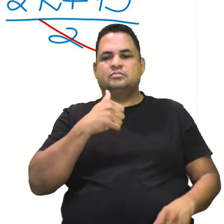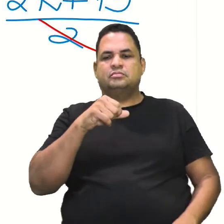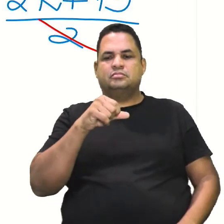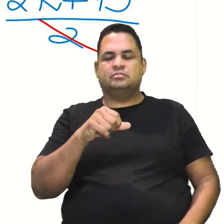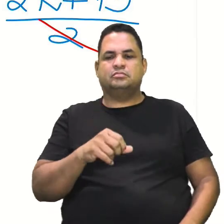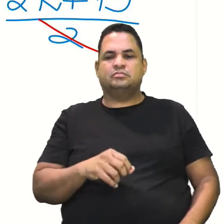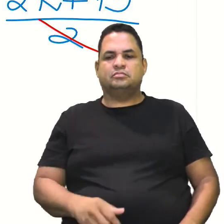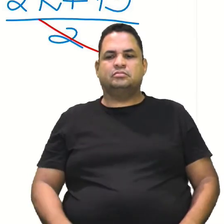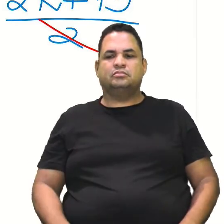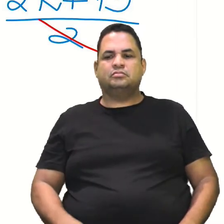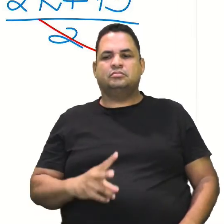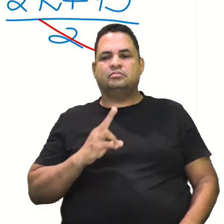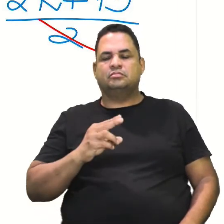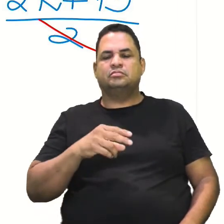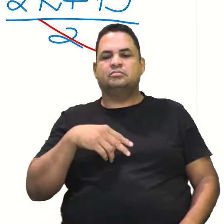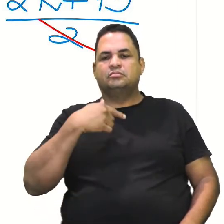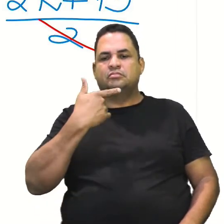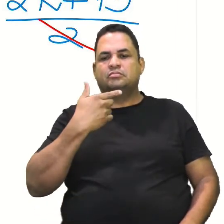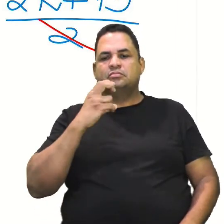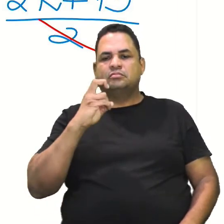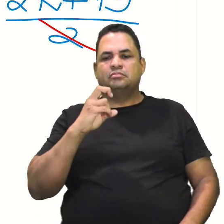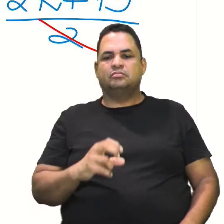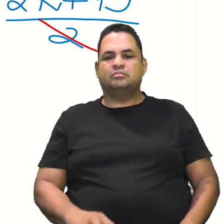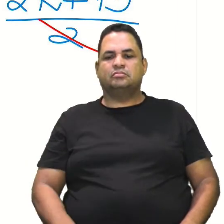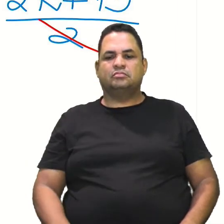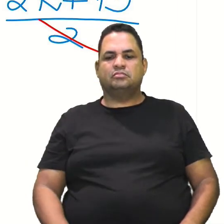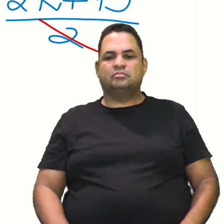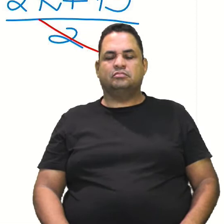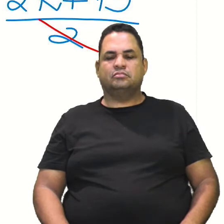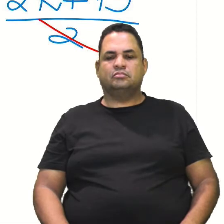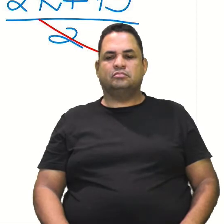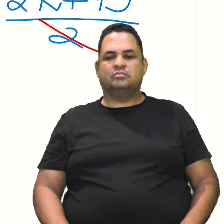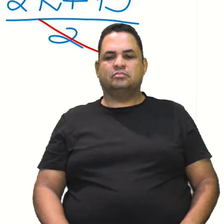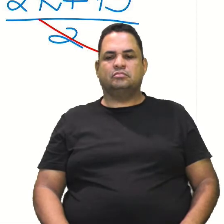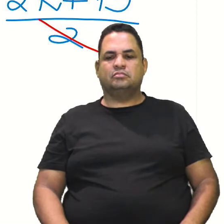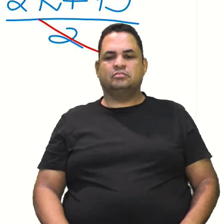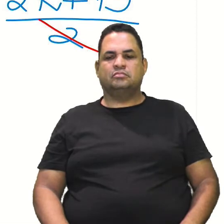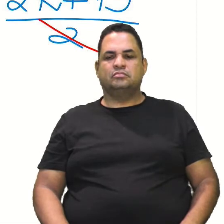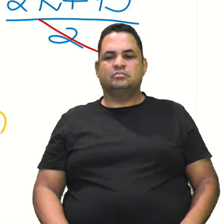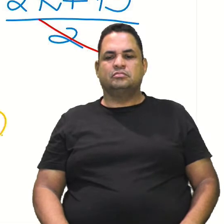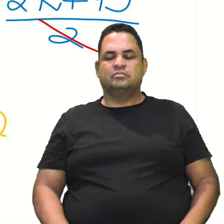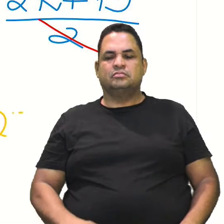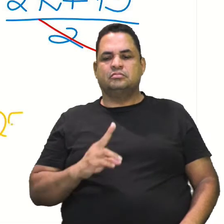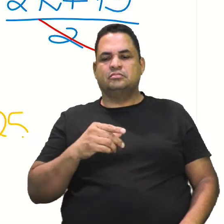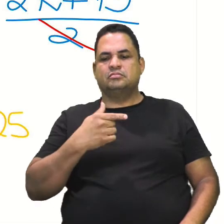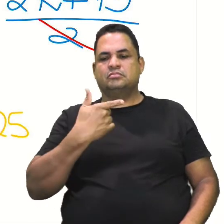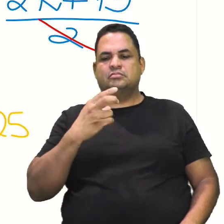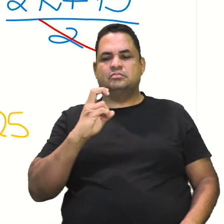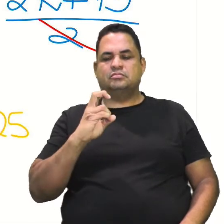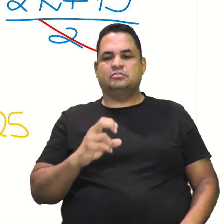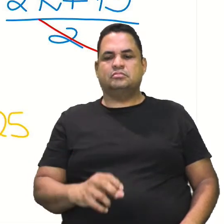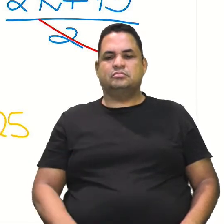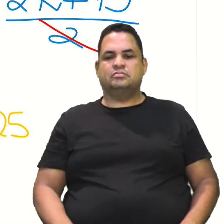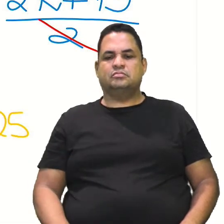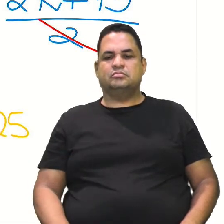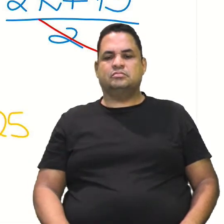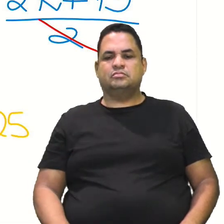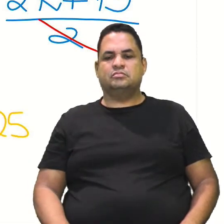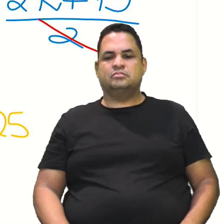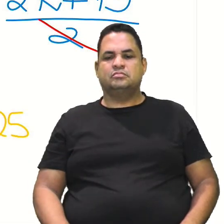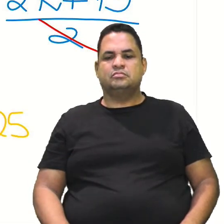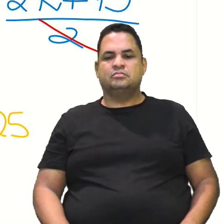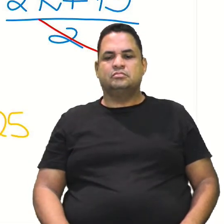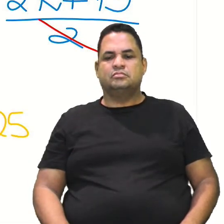19. Igual a 25. Vou botar aqui embaixo. 2K mais 19 igual a 25. Ou